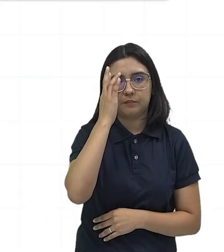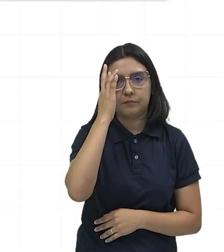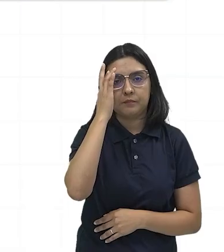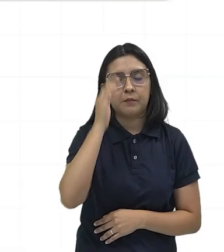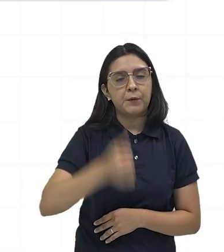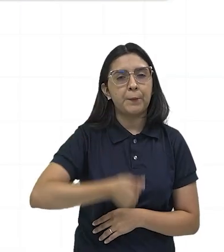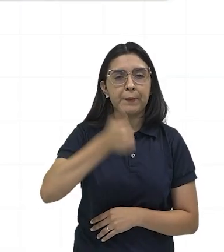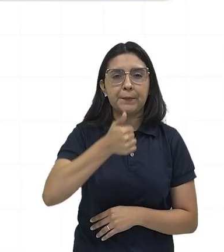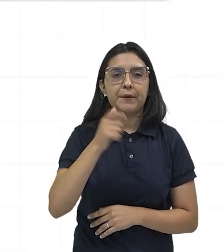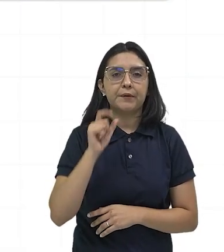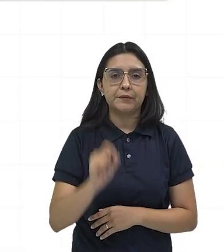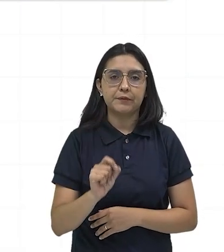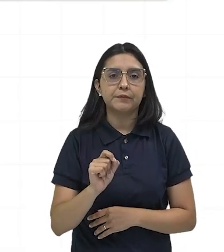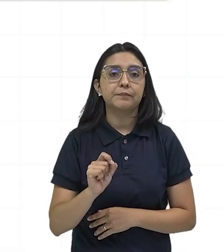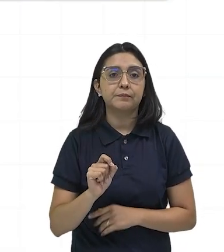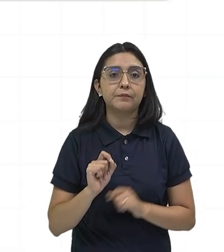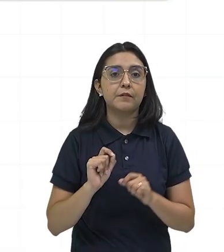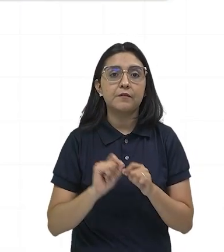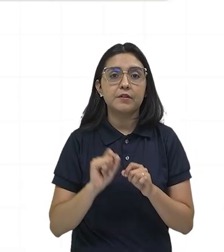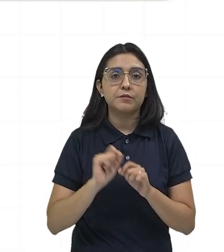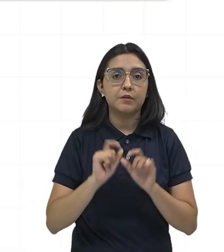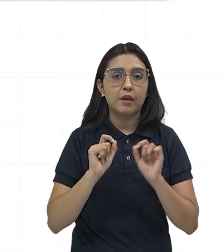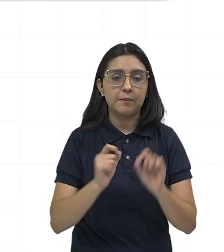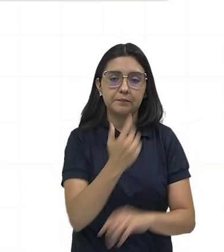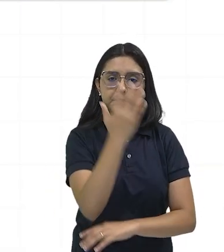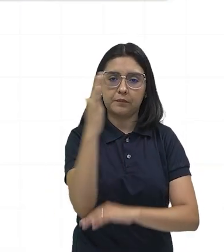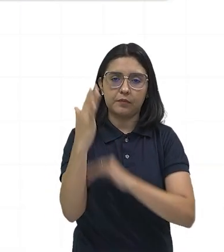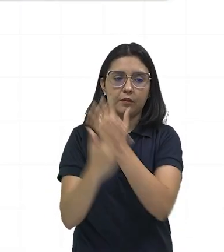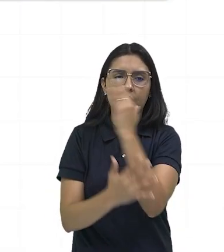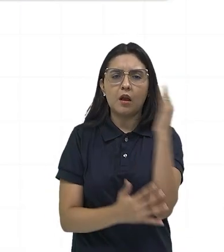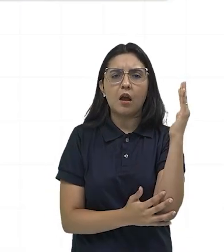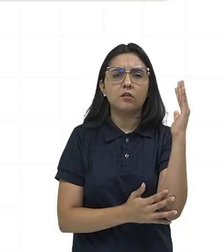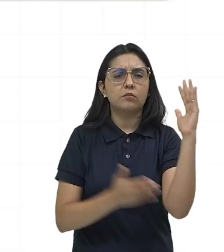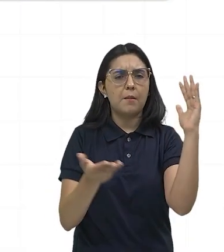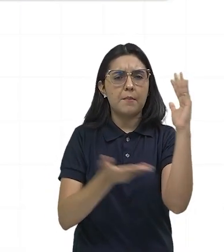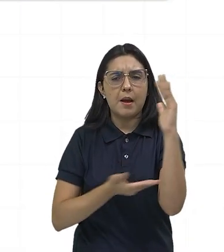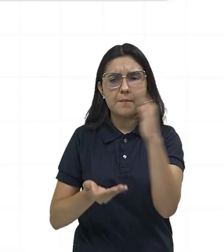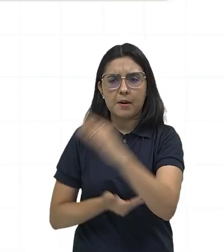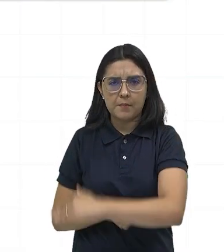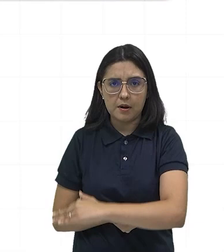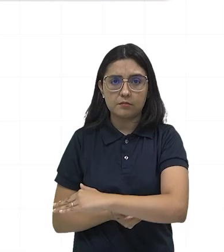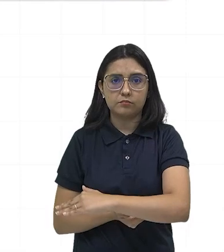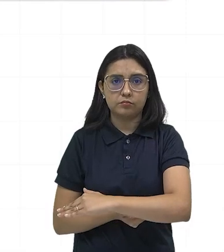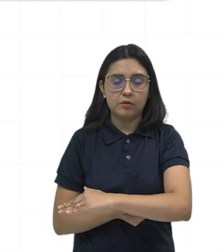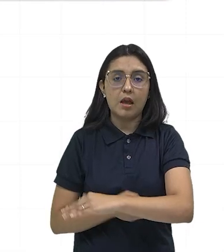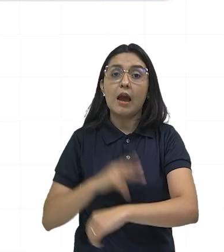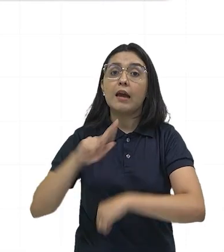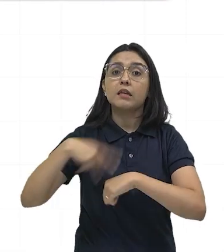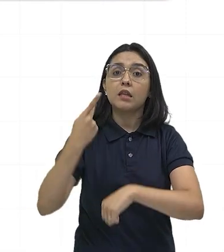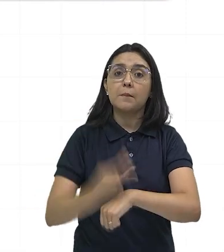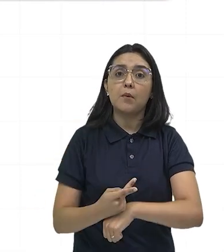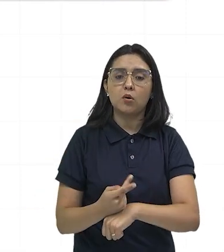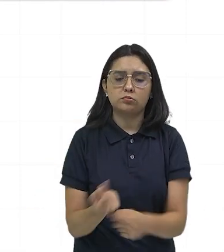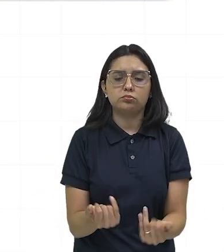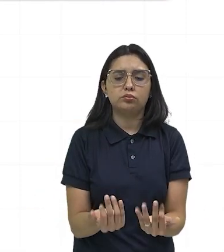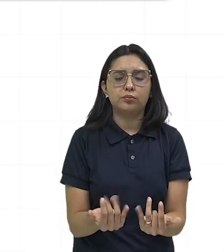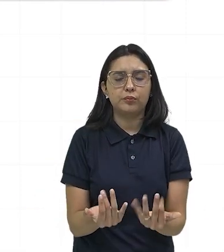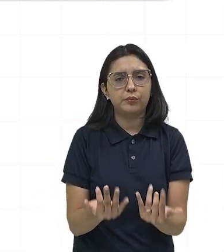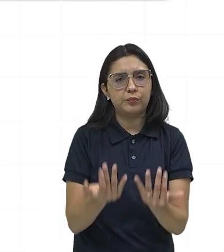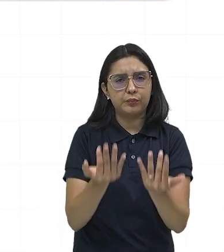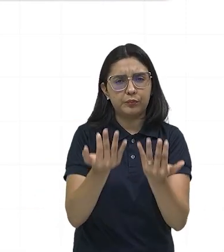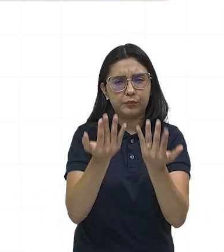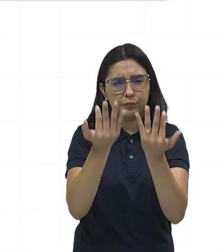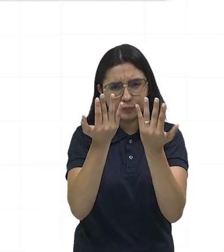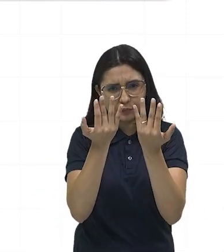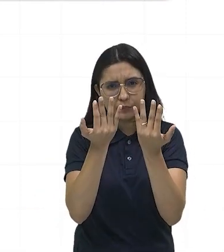eles retiram a madeira da área e depois eles põem fogo. Eles realizam aí a